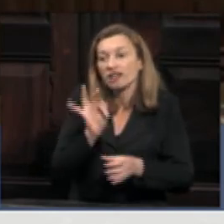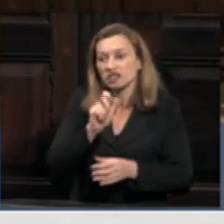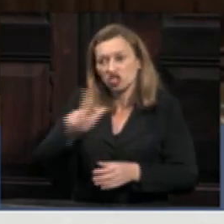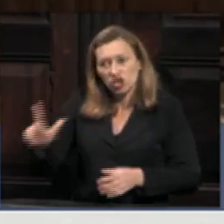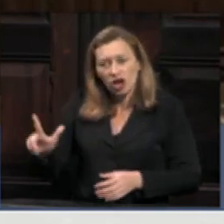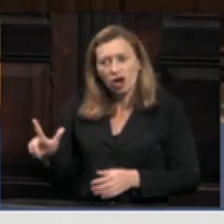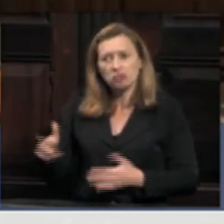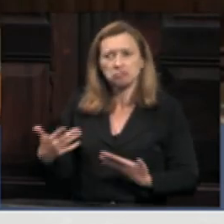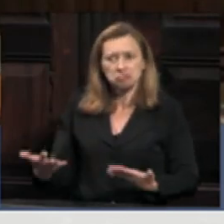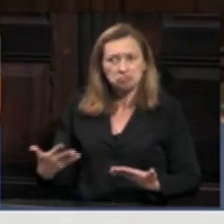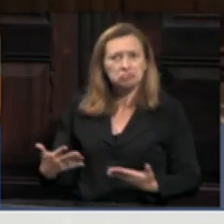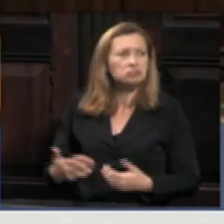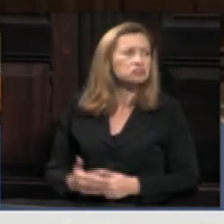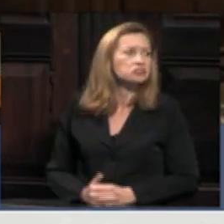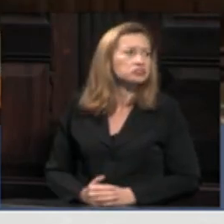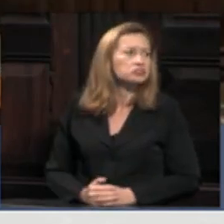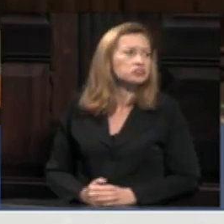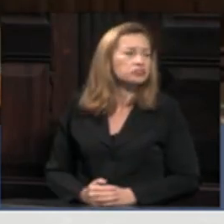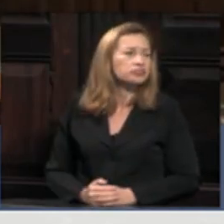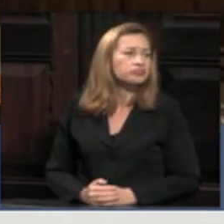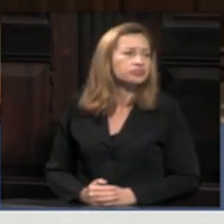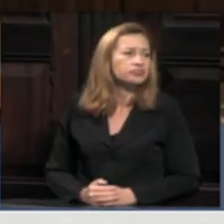mínimo,